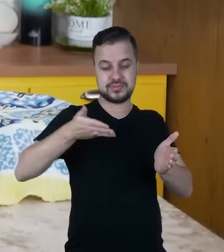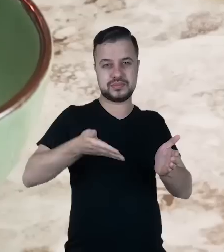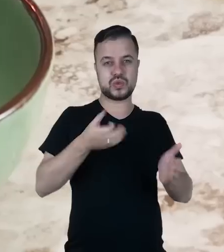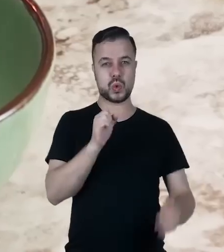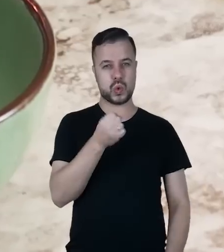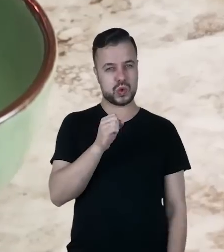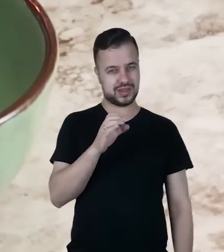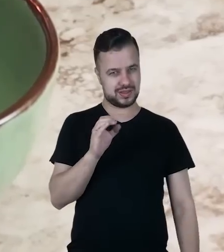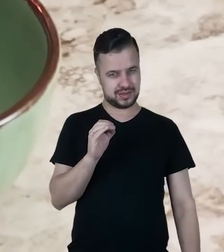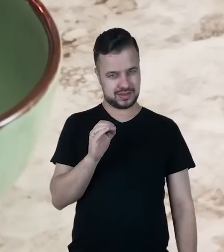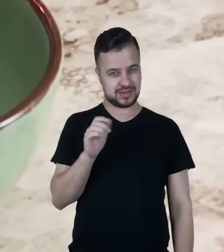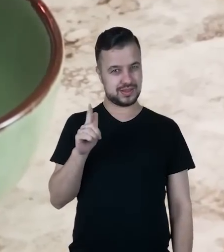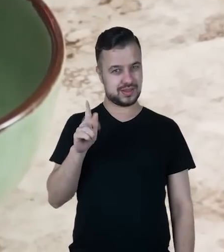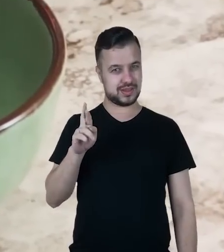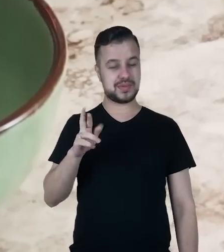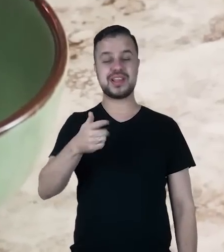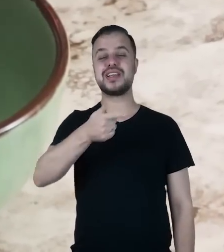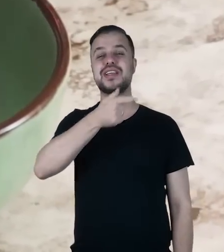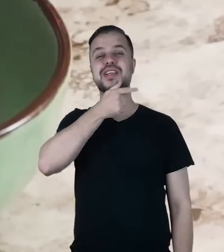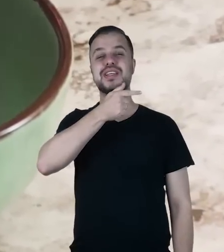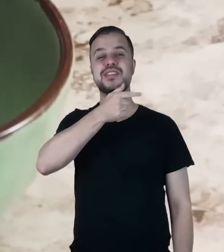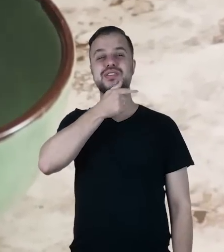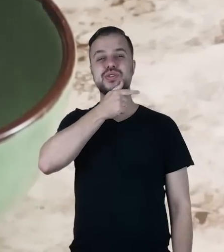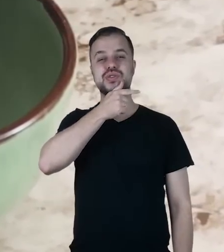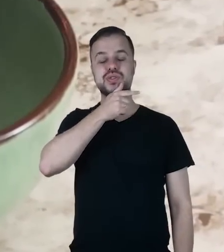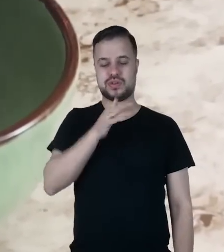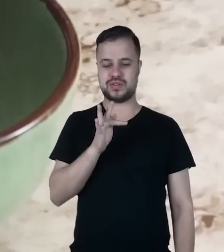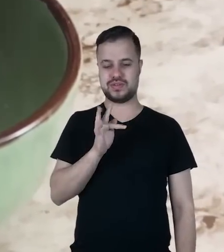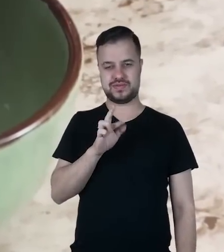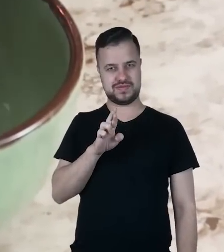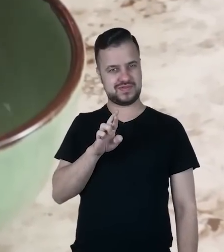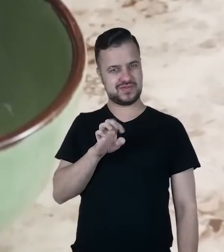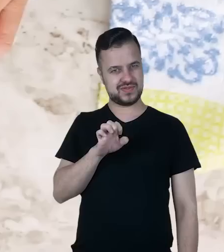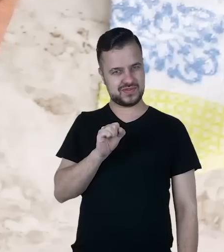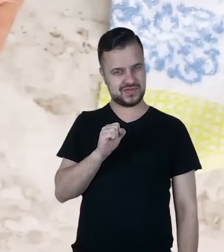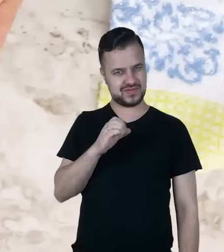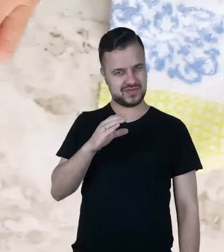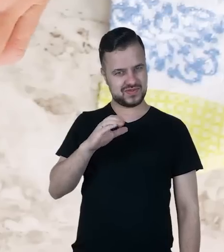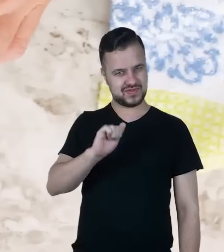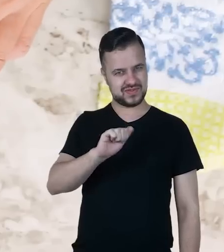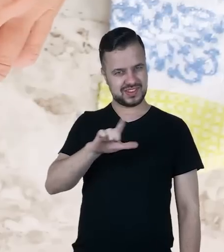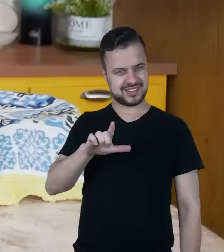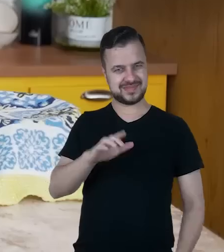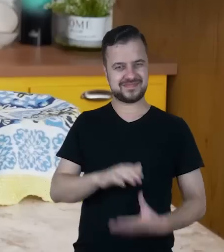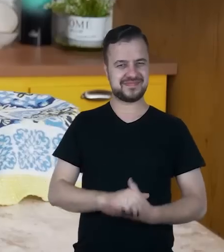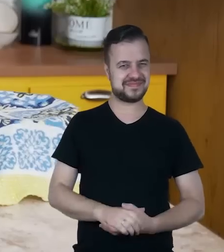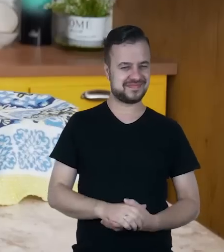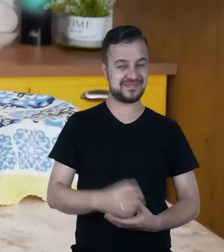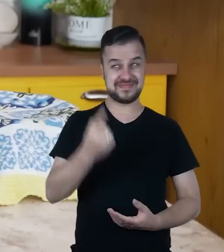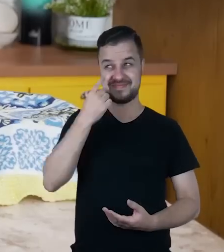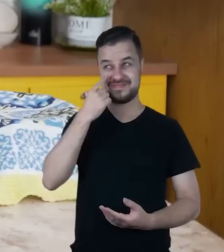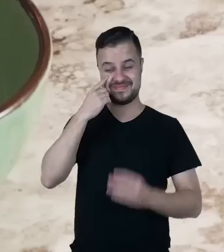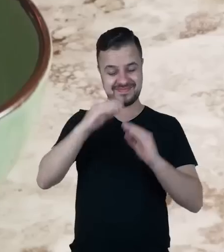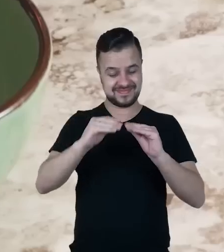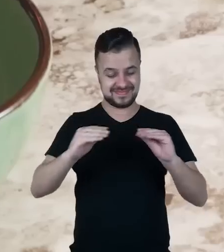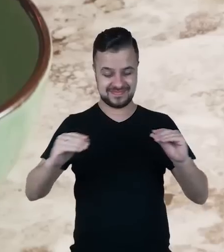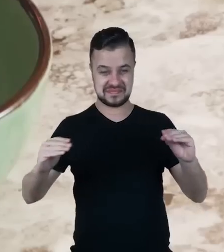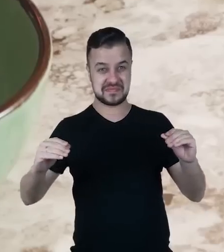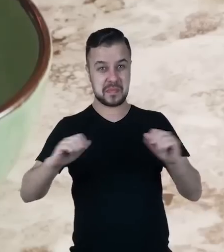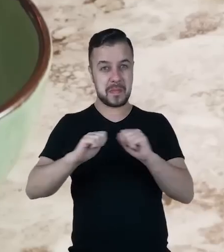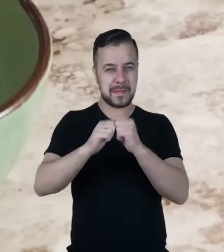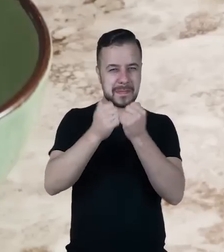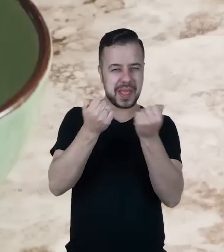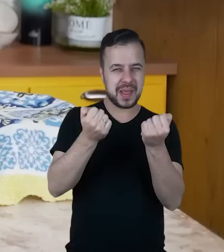acrescentar 80 gramas de queijo Minas frescal ralado. Ó. Aqui vai ser o recheio do nosso pão